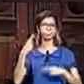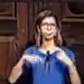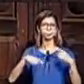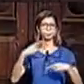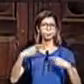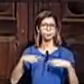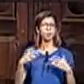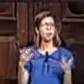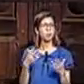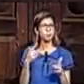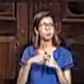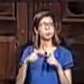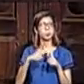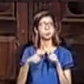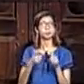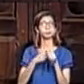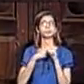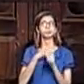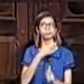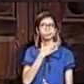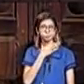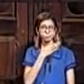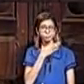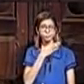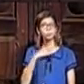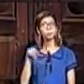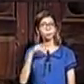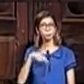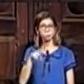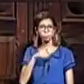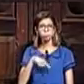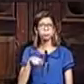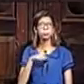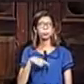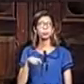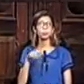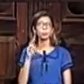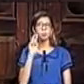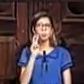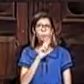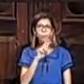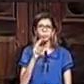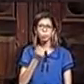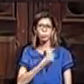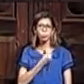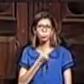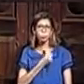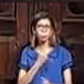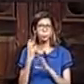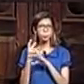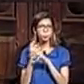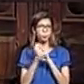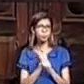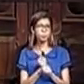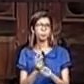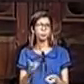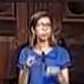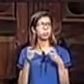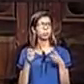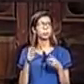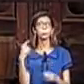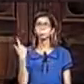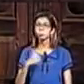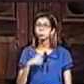de crise. Porque para nós, que olhamos esses números e não temos